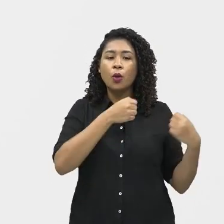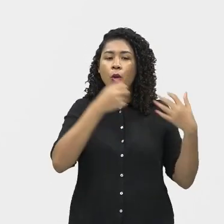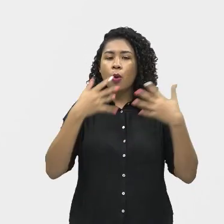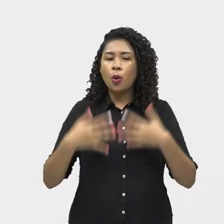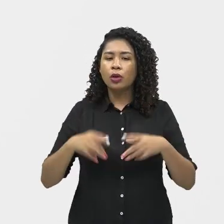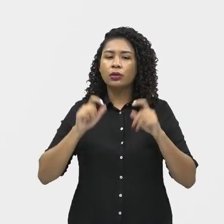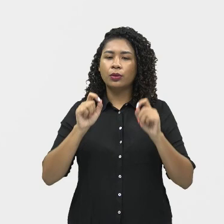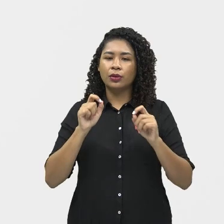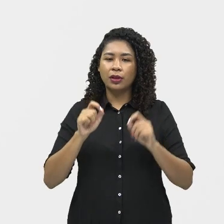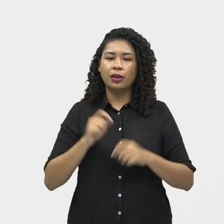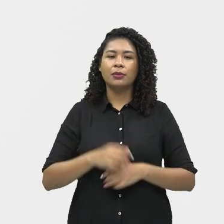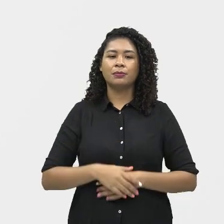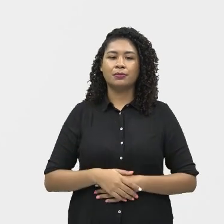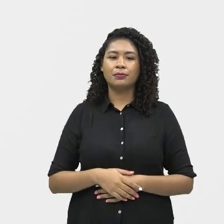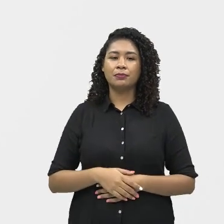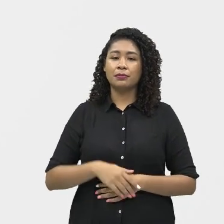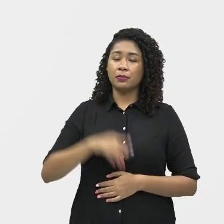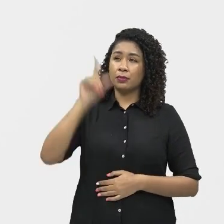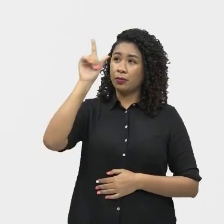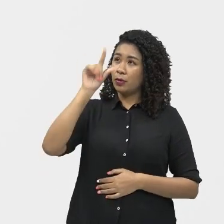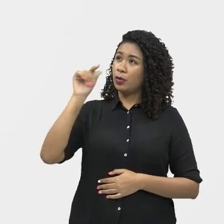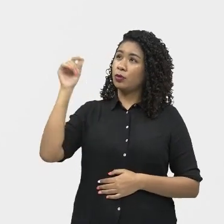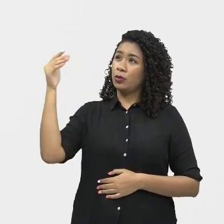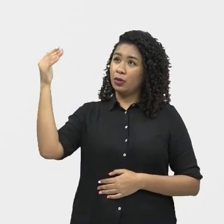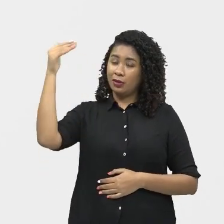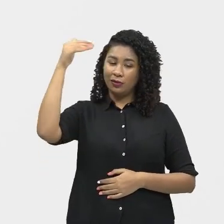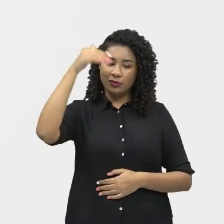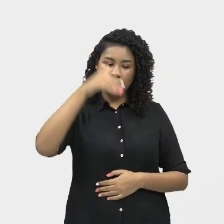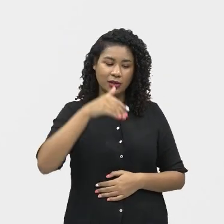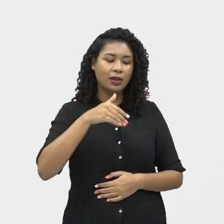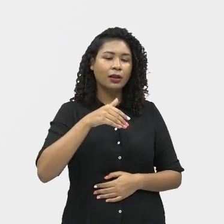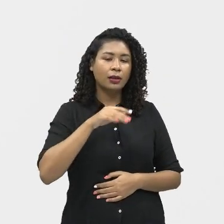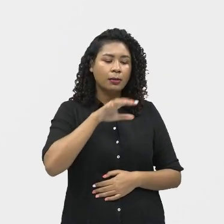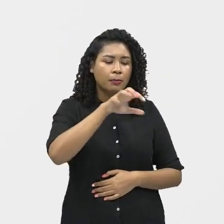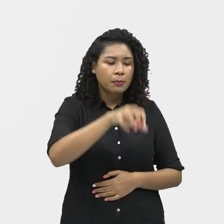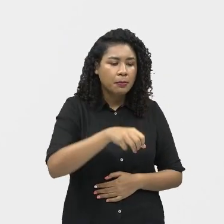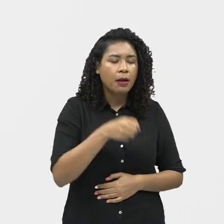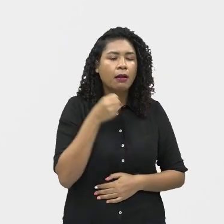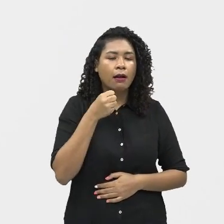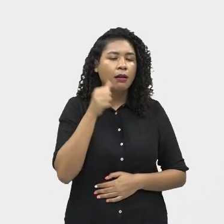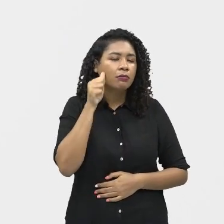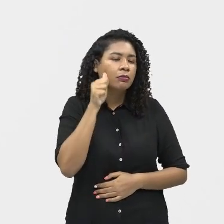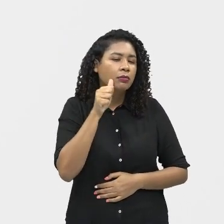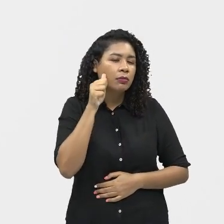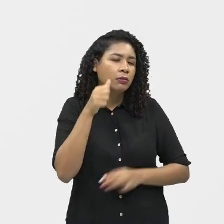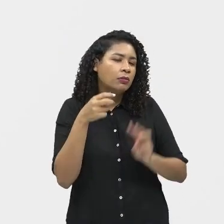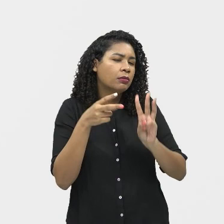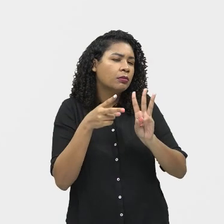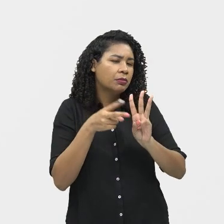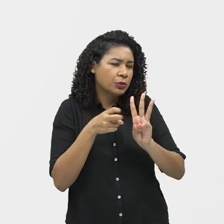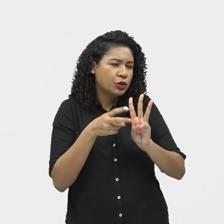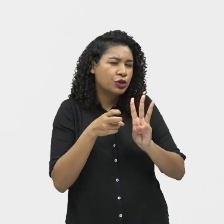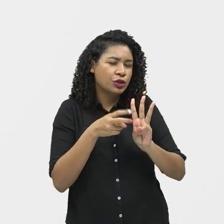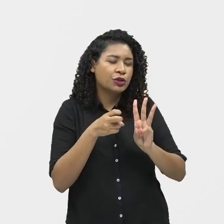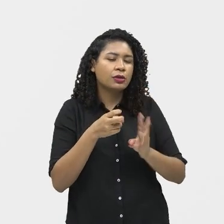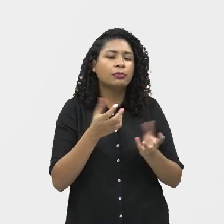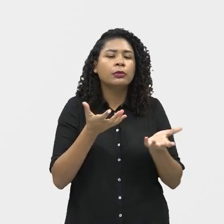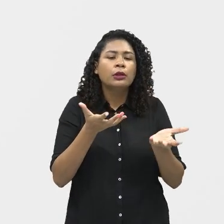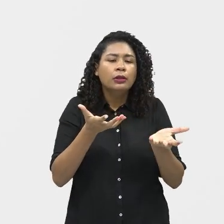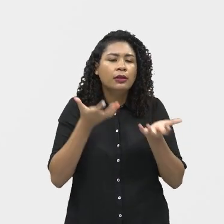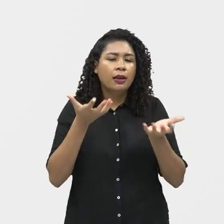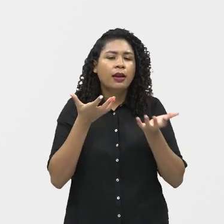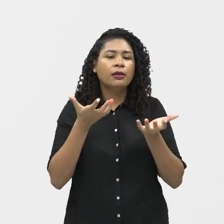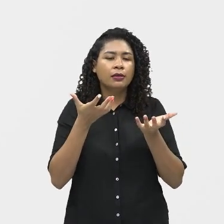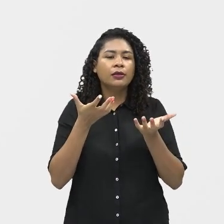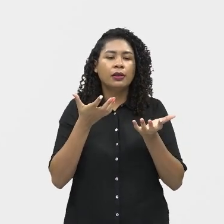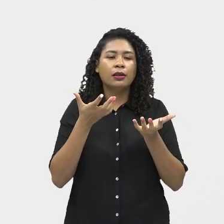em estrela do céu. Nayar, ao ouvir essa lenda, sempre sonhava um dia virar estrela ao